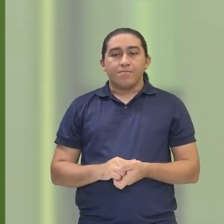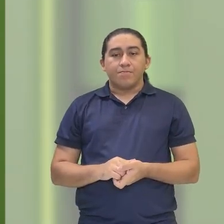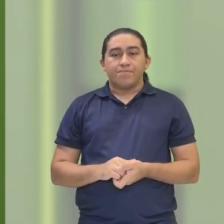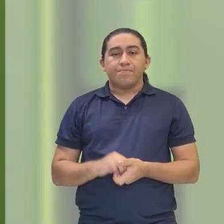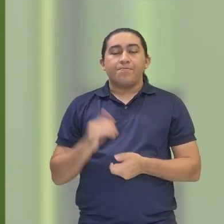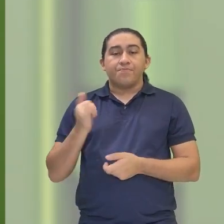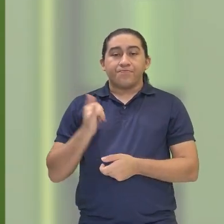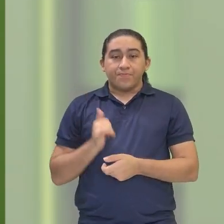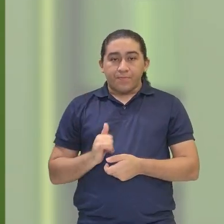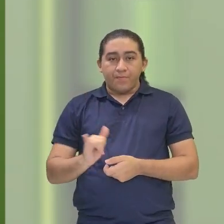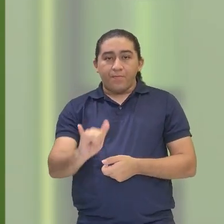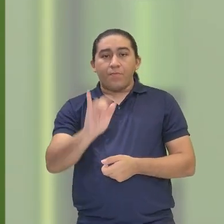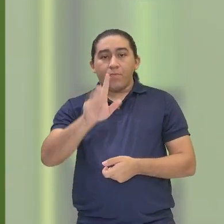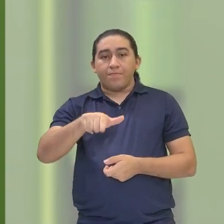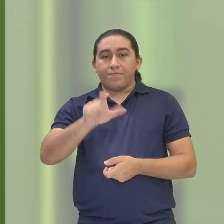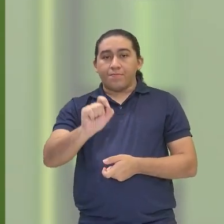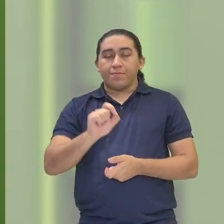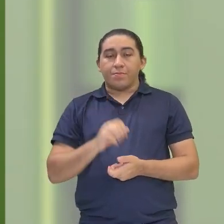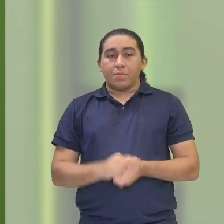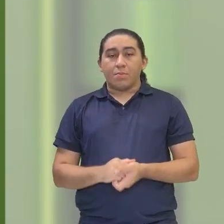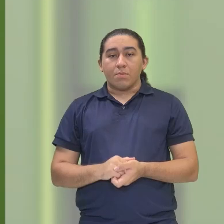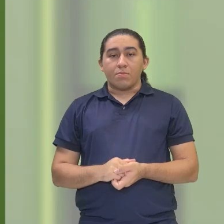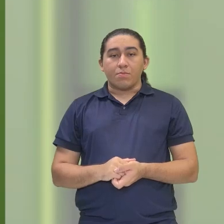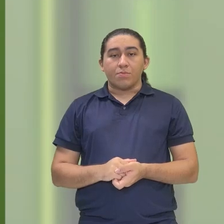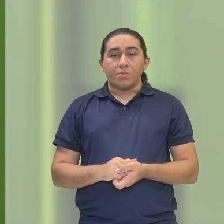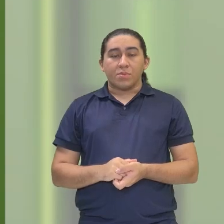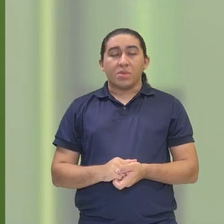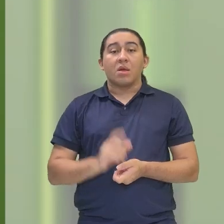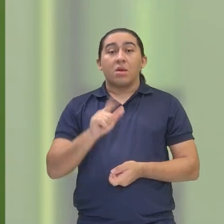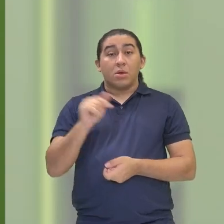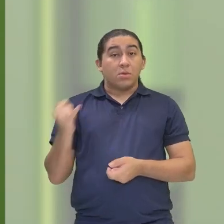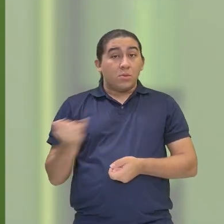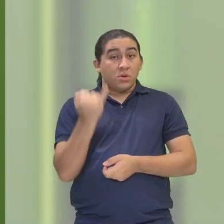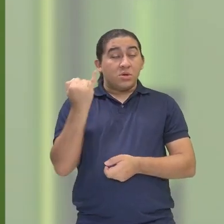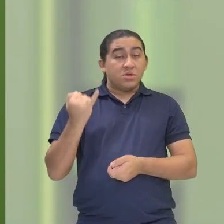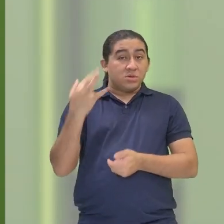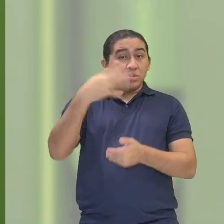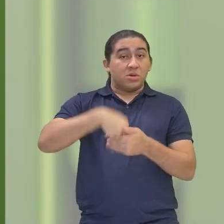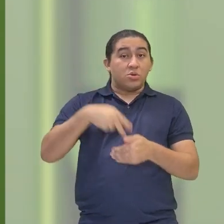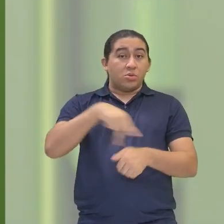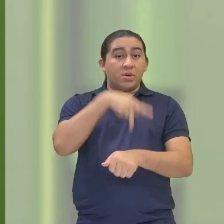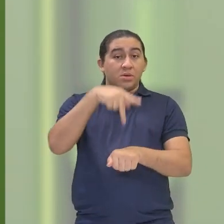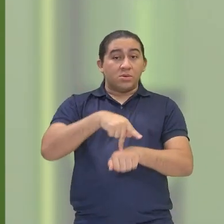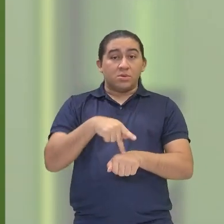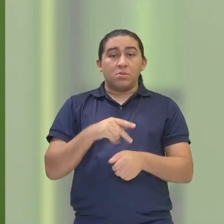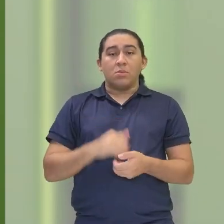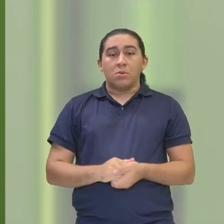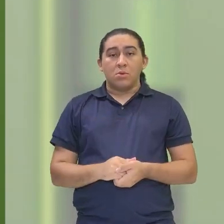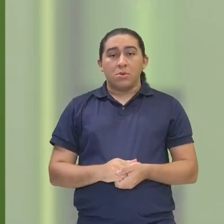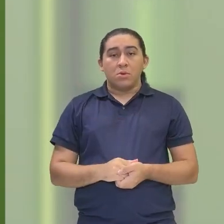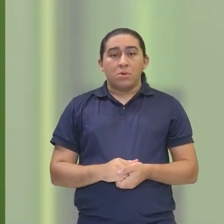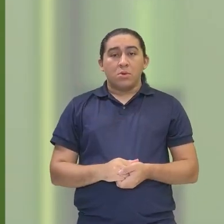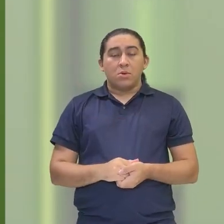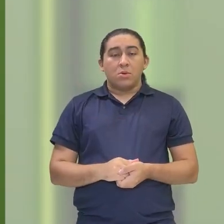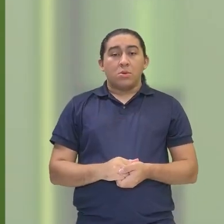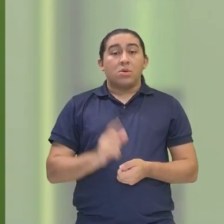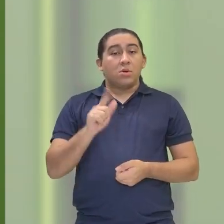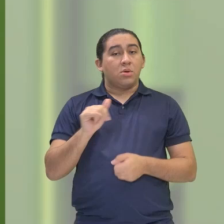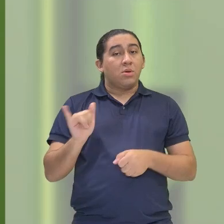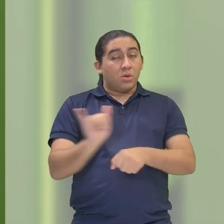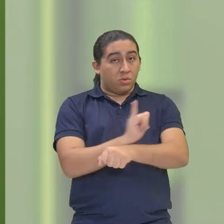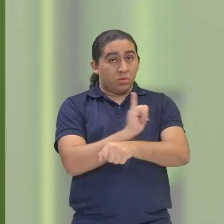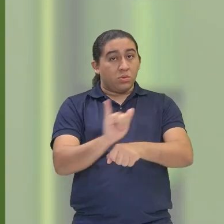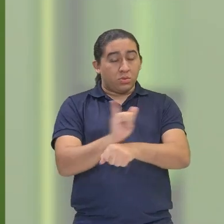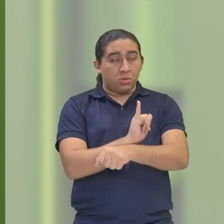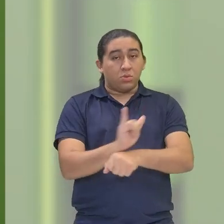é uma parte, né, do país importante, né? É o que a gente chama de estratégico, né? Uma